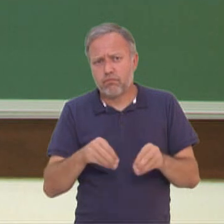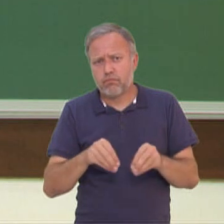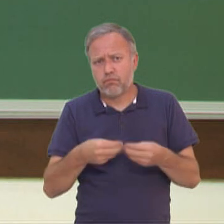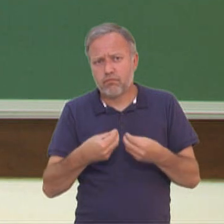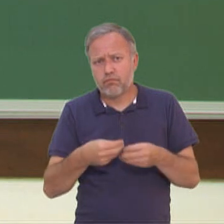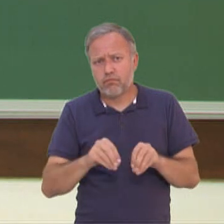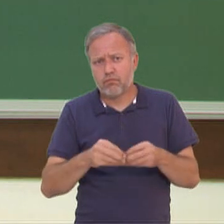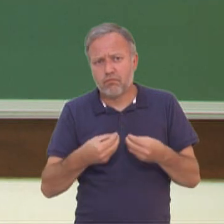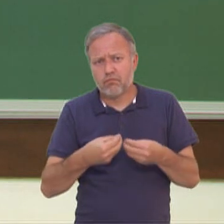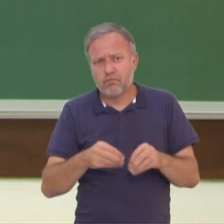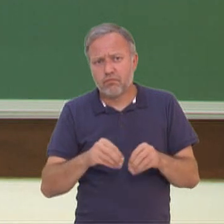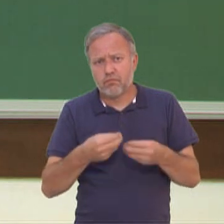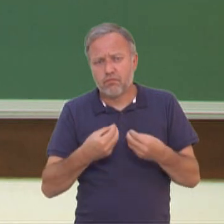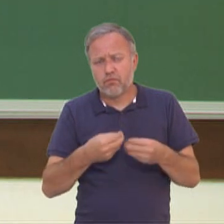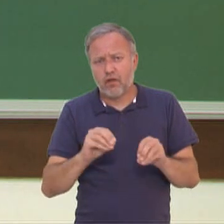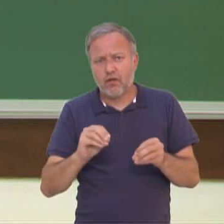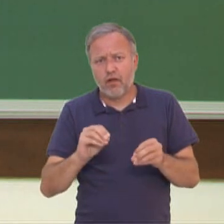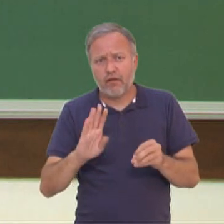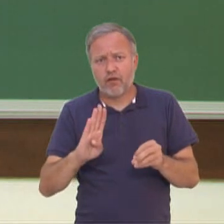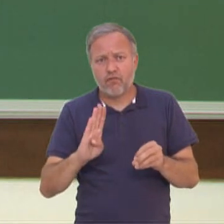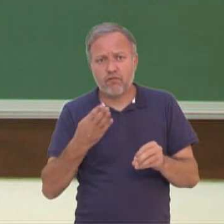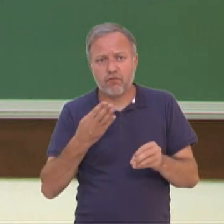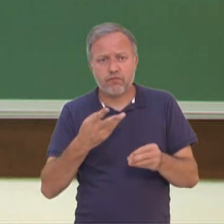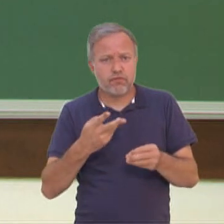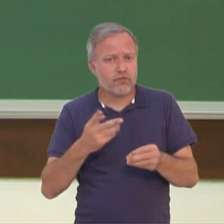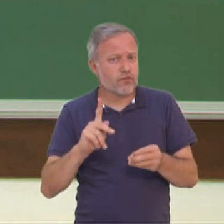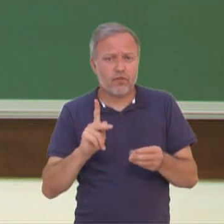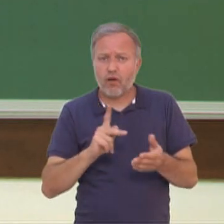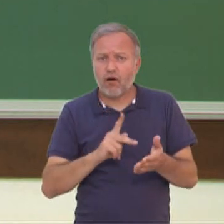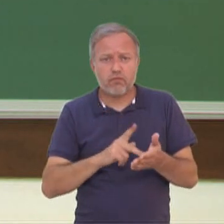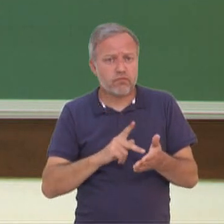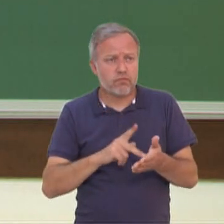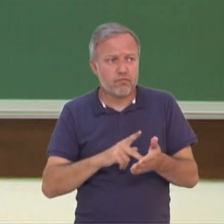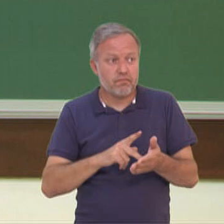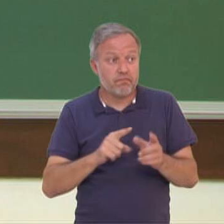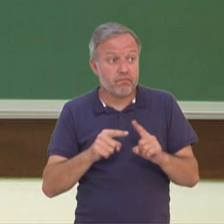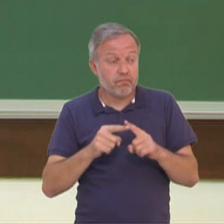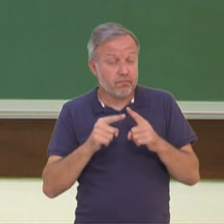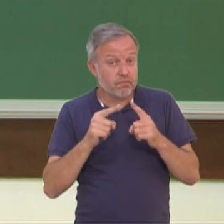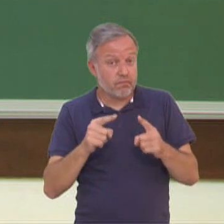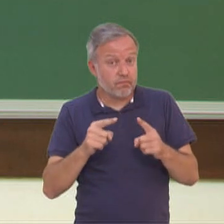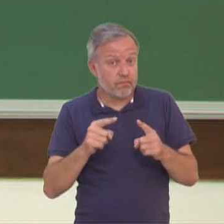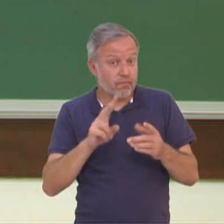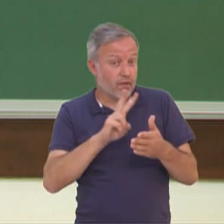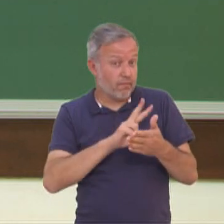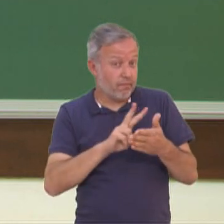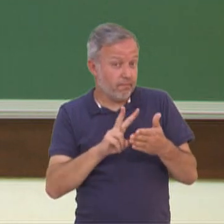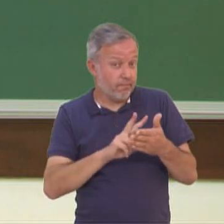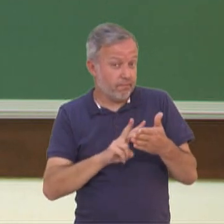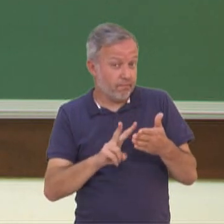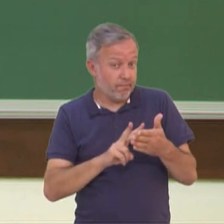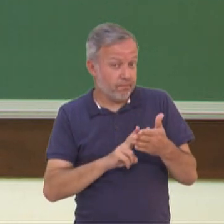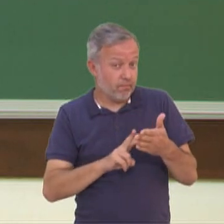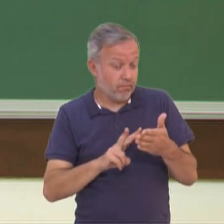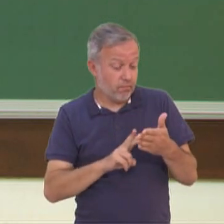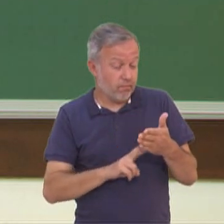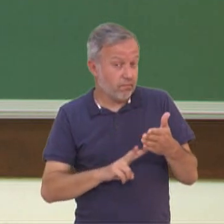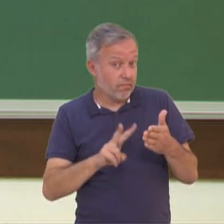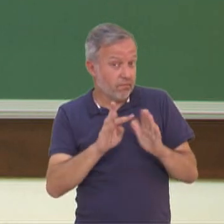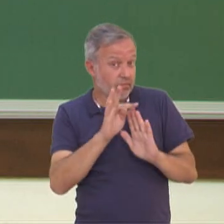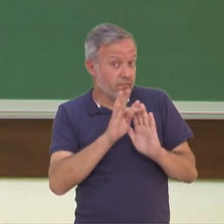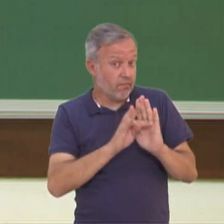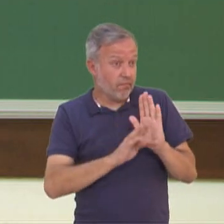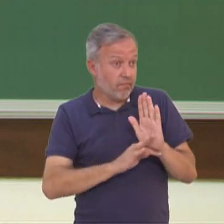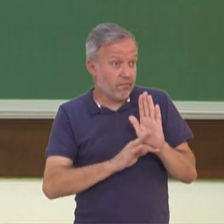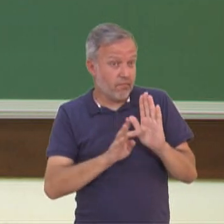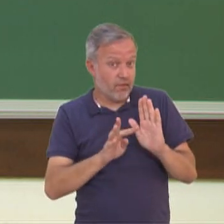as tão famosas fake news, falsas notícias. O que tem disso? Leia com atenção o texto que eu coloquei para vocês.